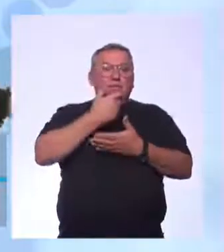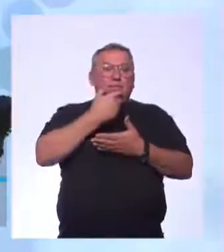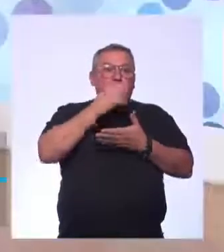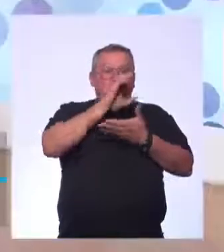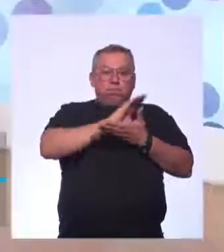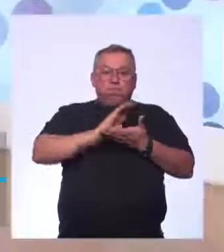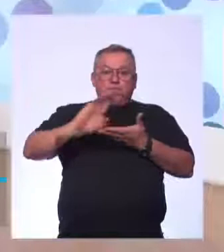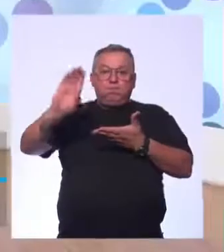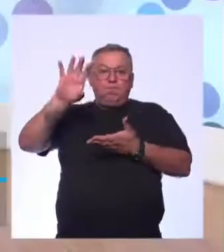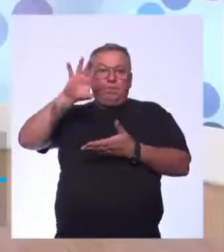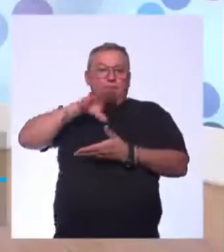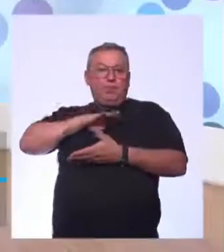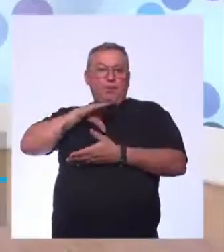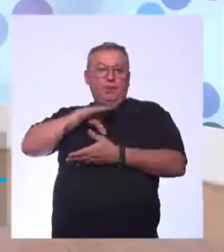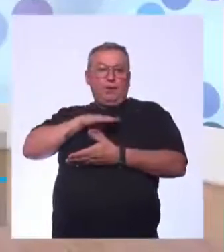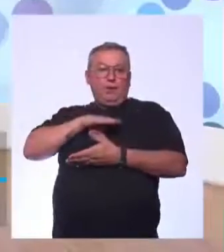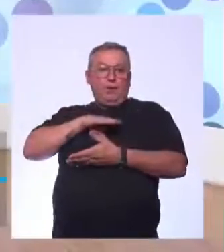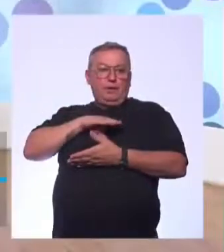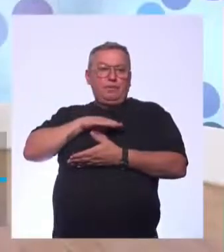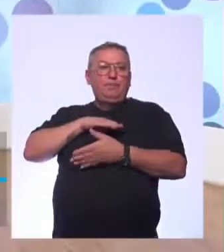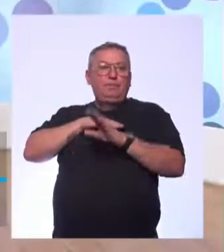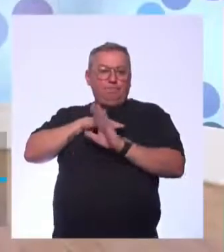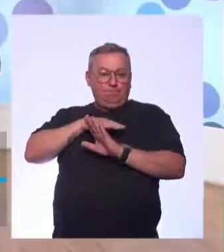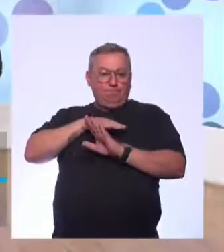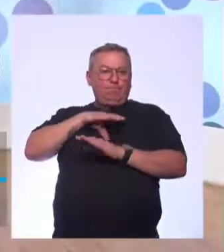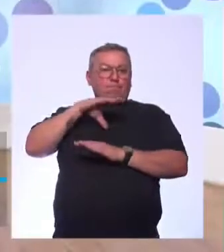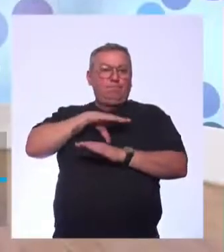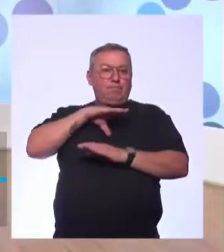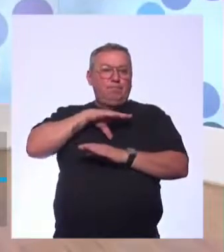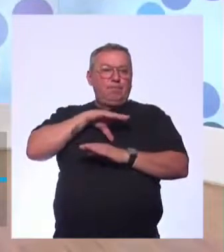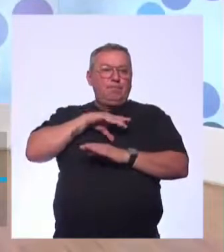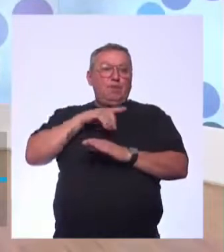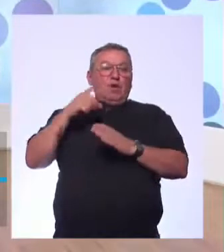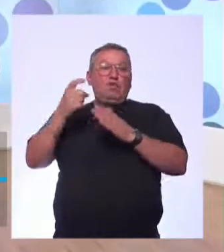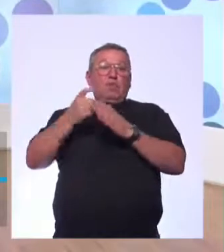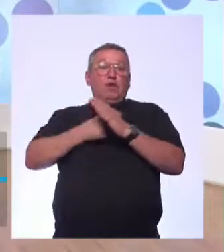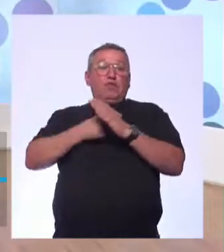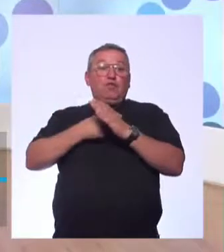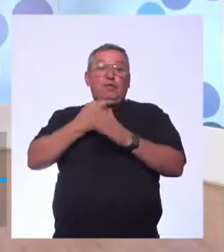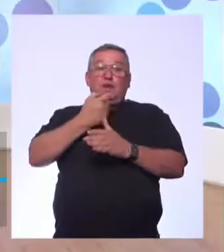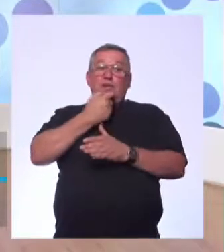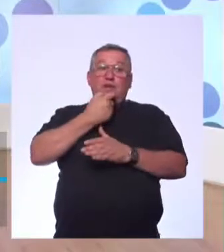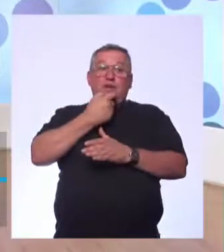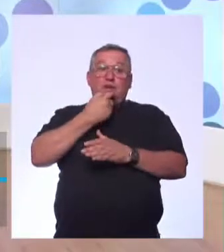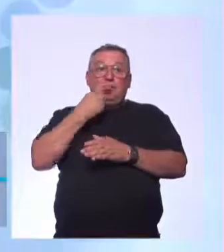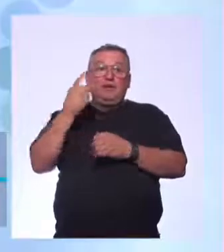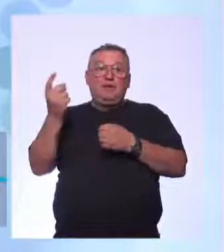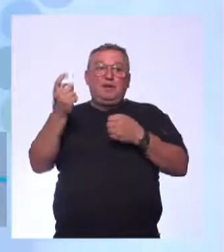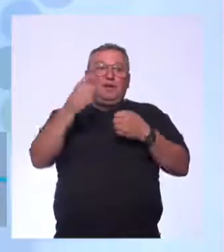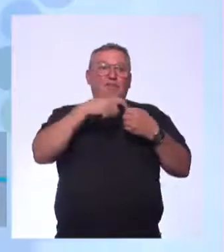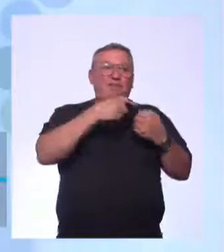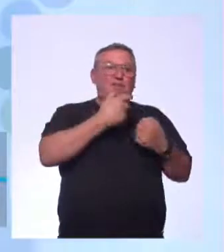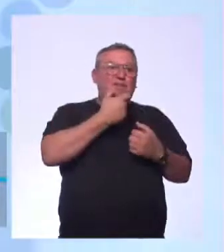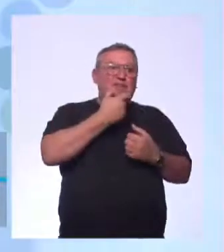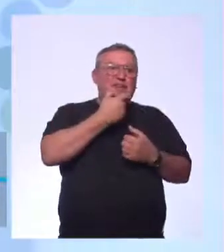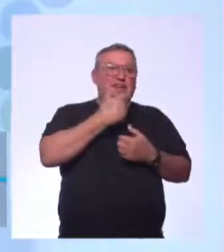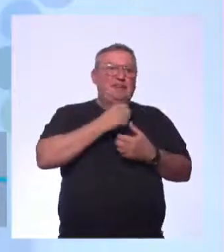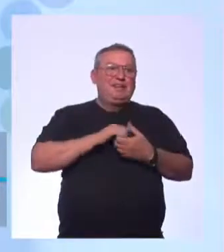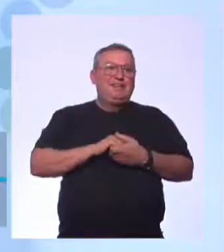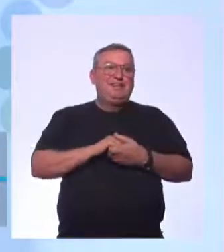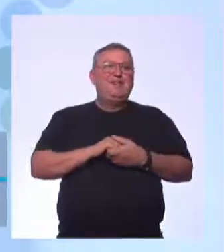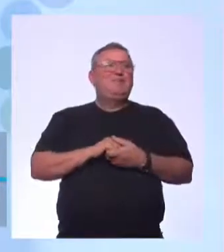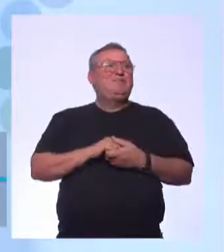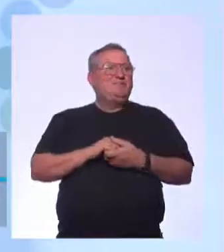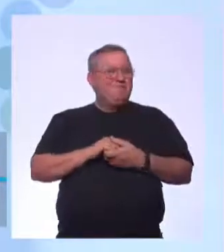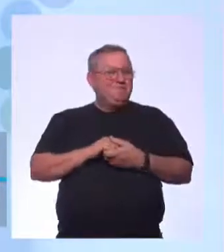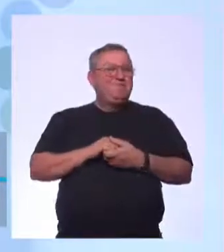pagam os portugueses. Os portugueses tinham uma dívida com os ingleses, então o dinheiro volta para os ingleses. Olha